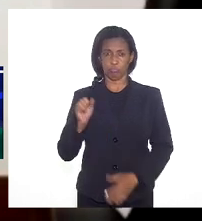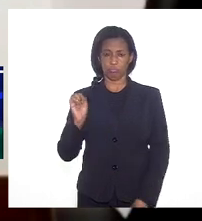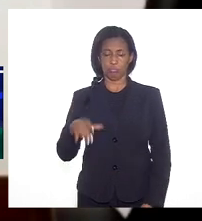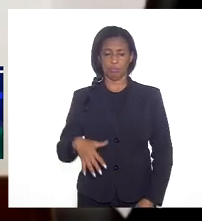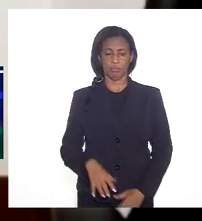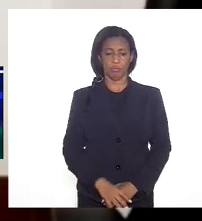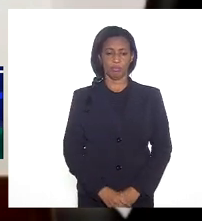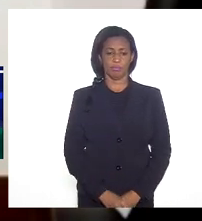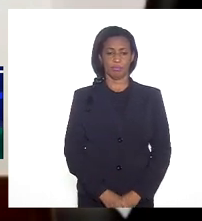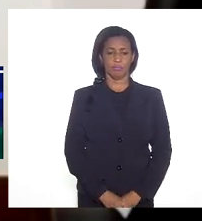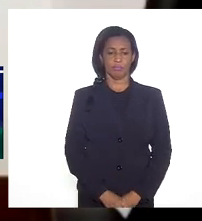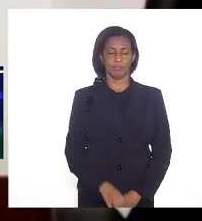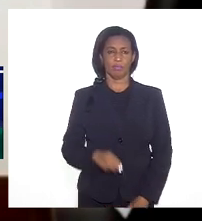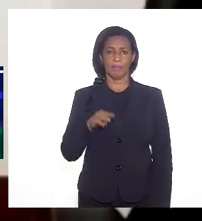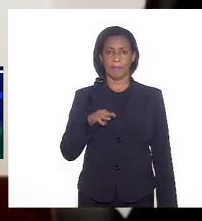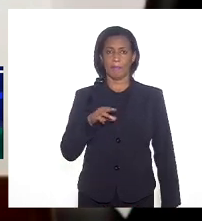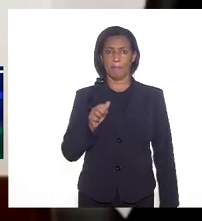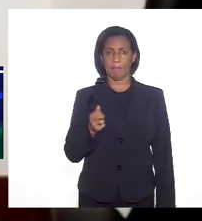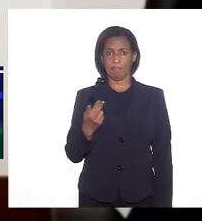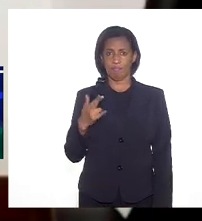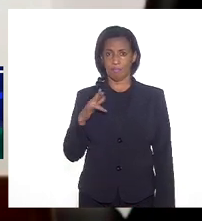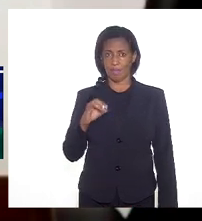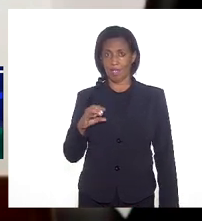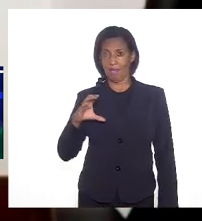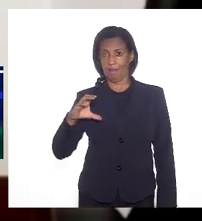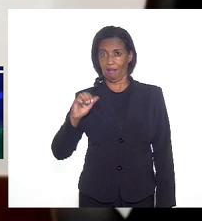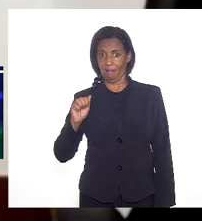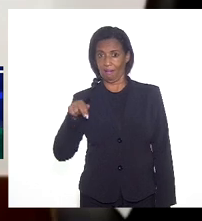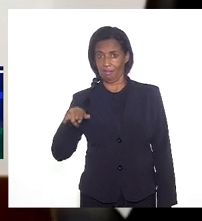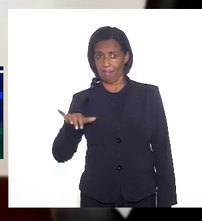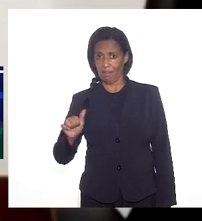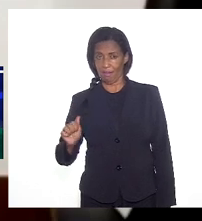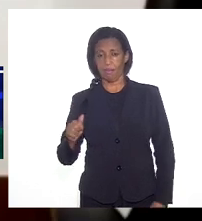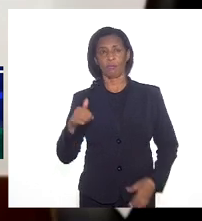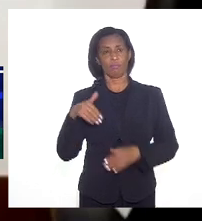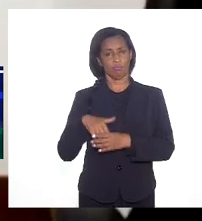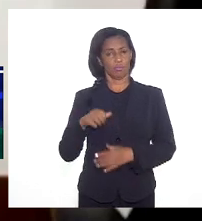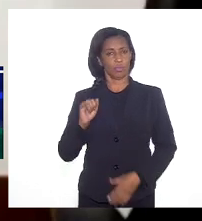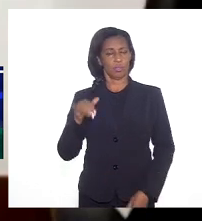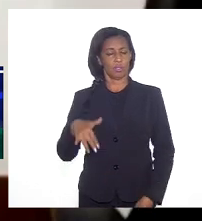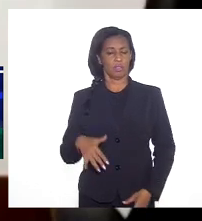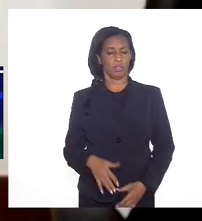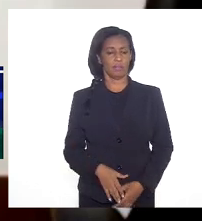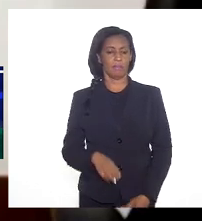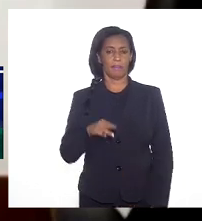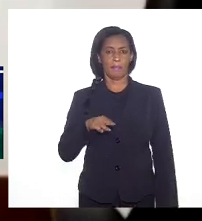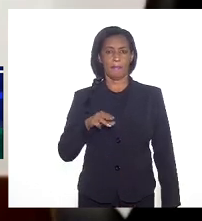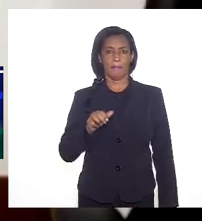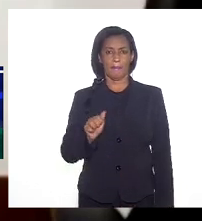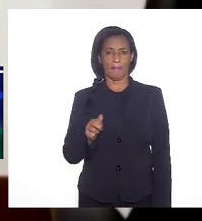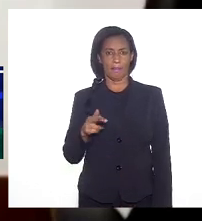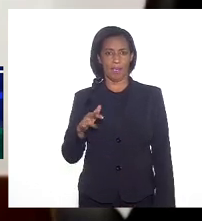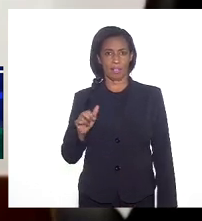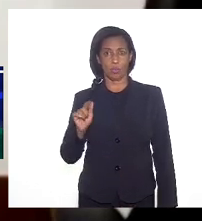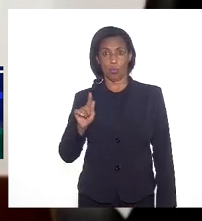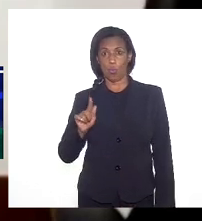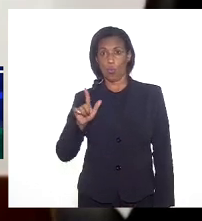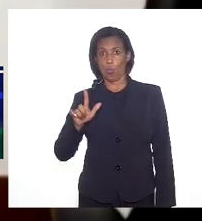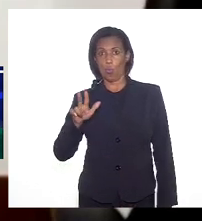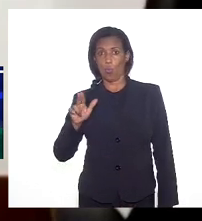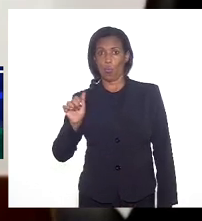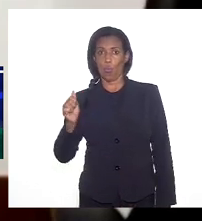Deputado Márcio Canella votou sim no grupo Deputado Márcio Gualberto